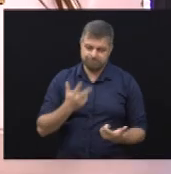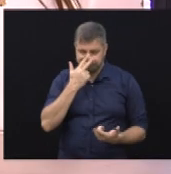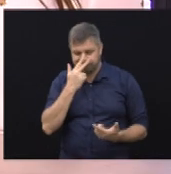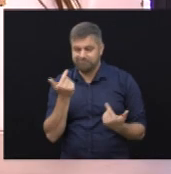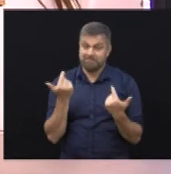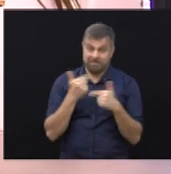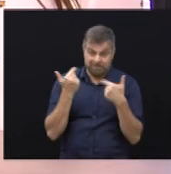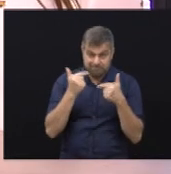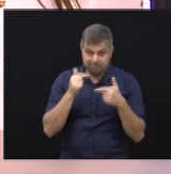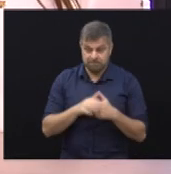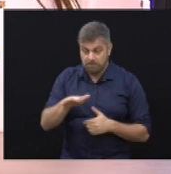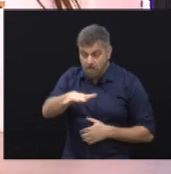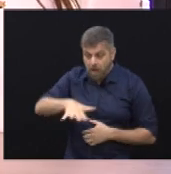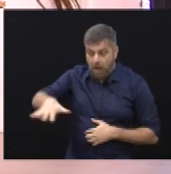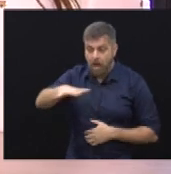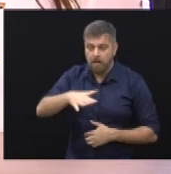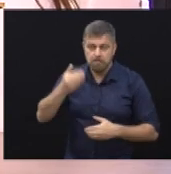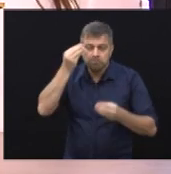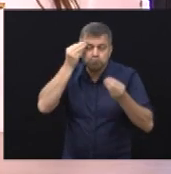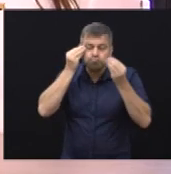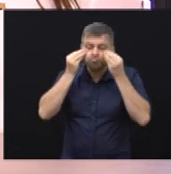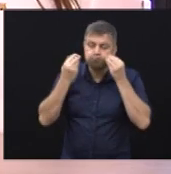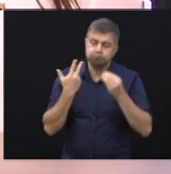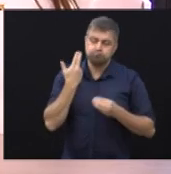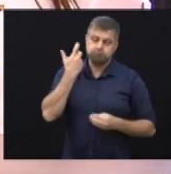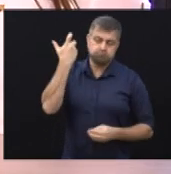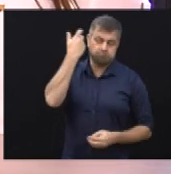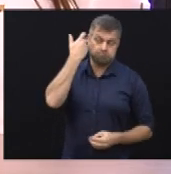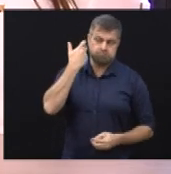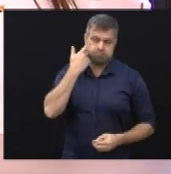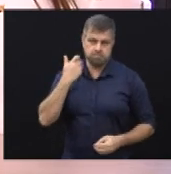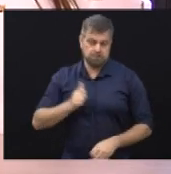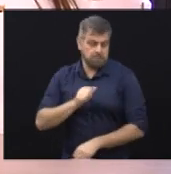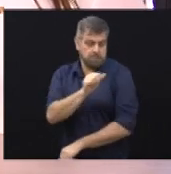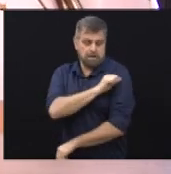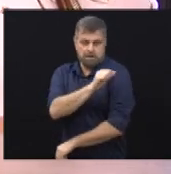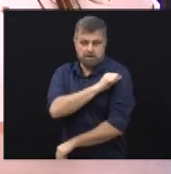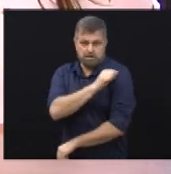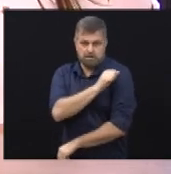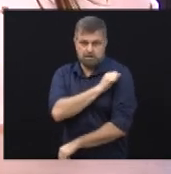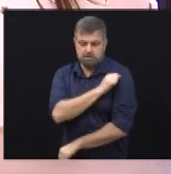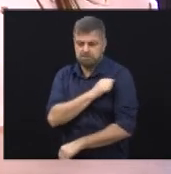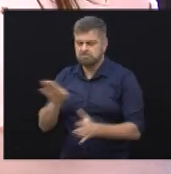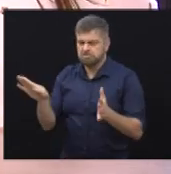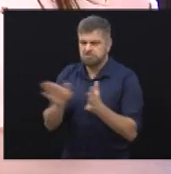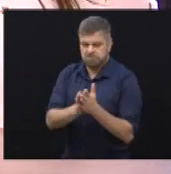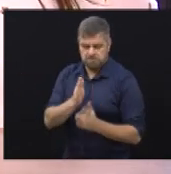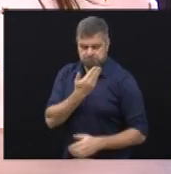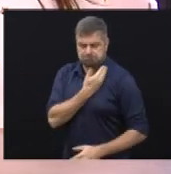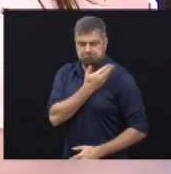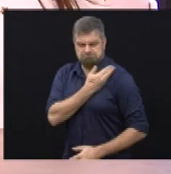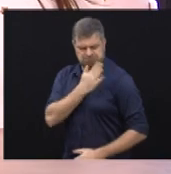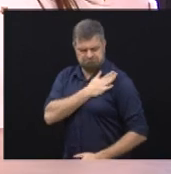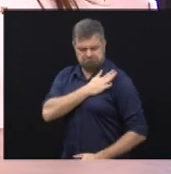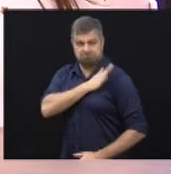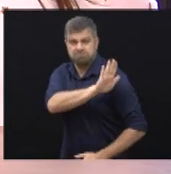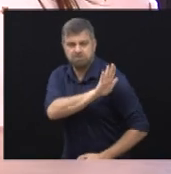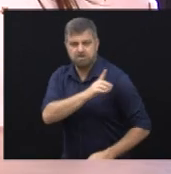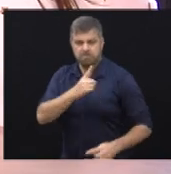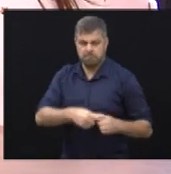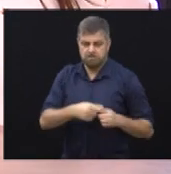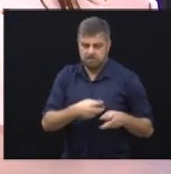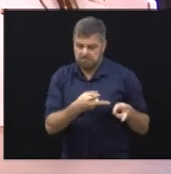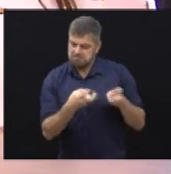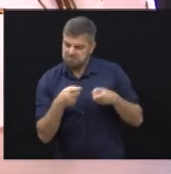É engraçado que o mercado da estética, muitos alunos entram com um certo preconceito, né? Porque